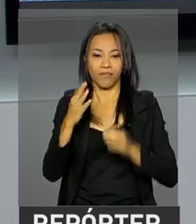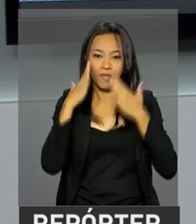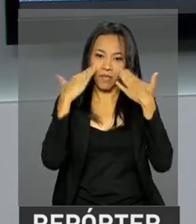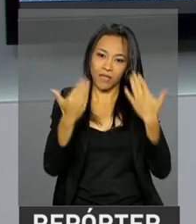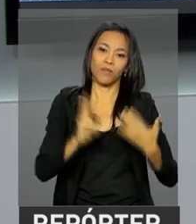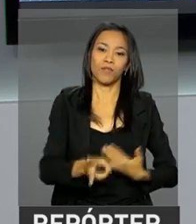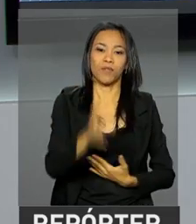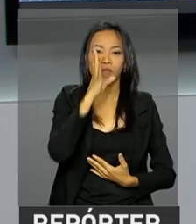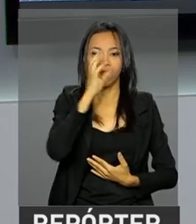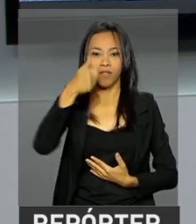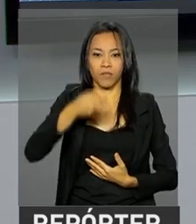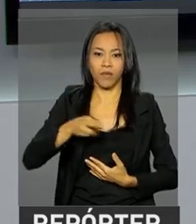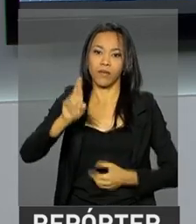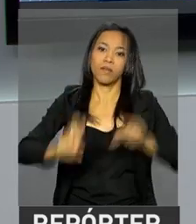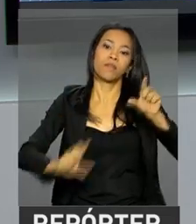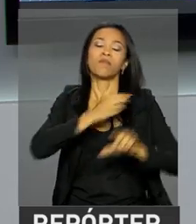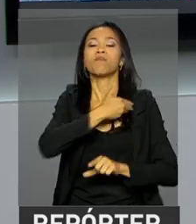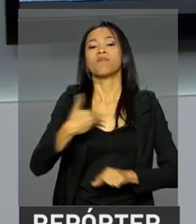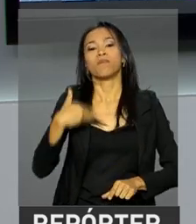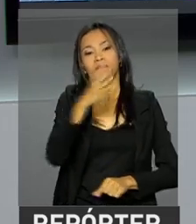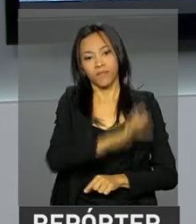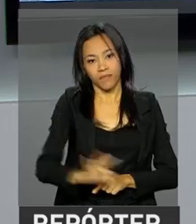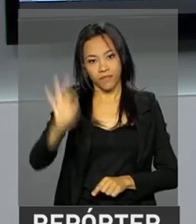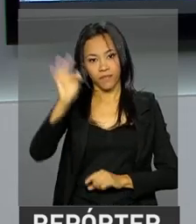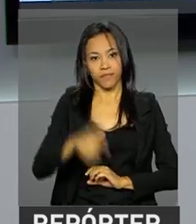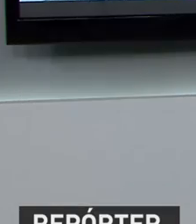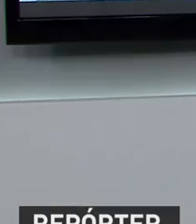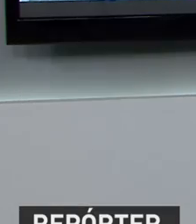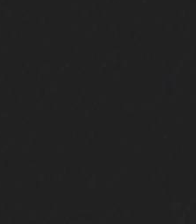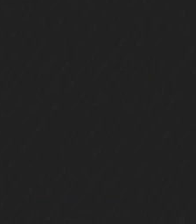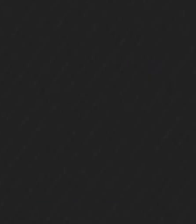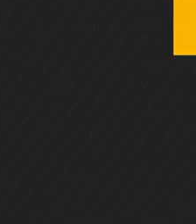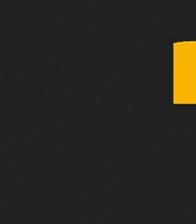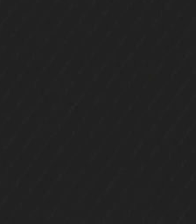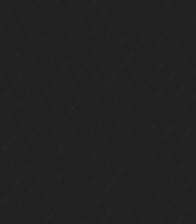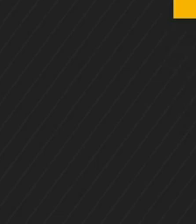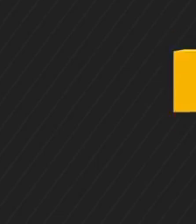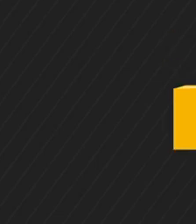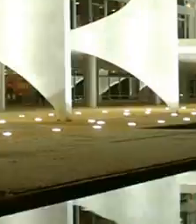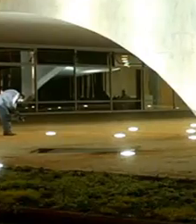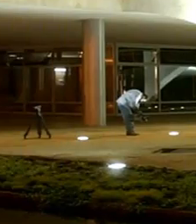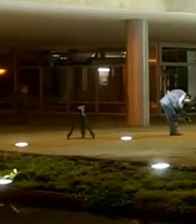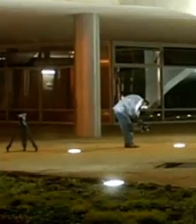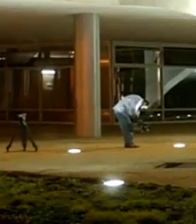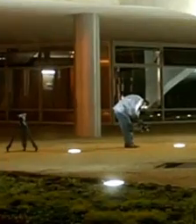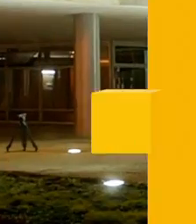Continue com a gente na NBR, a TV do Governo Federal.